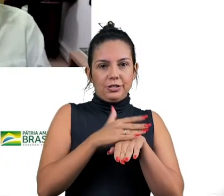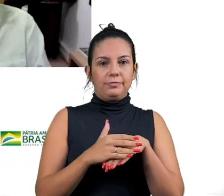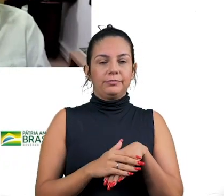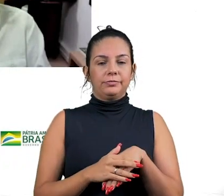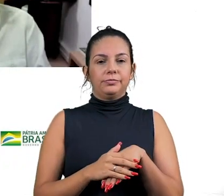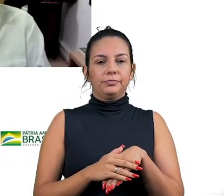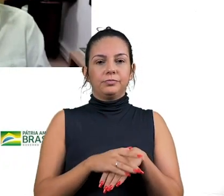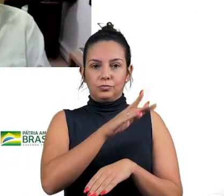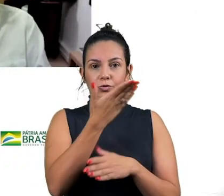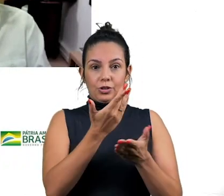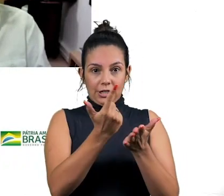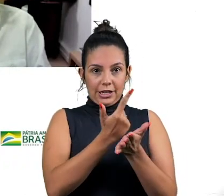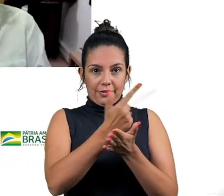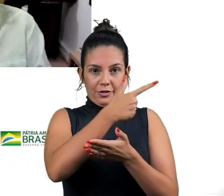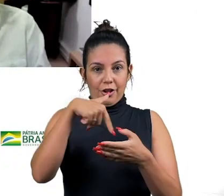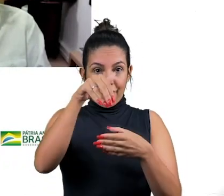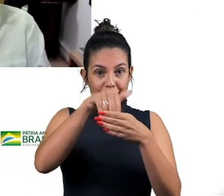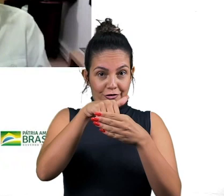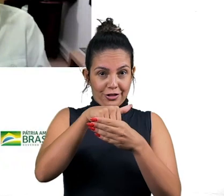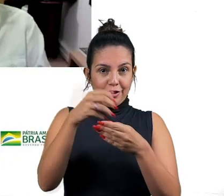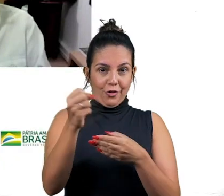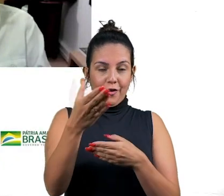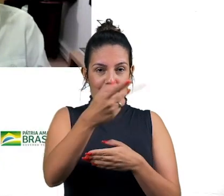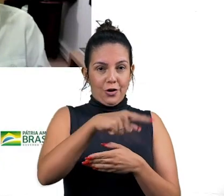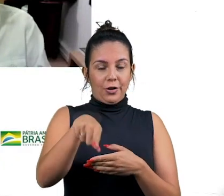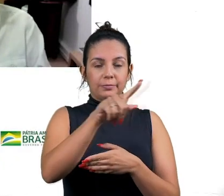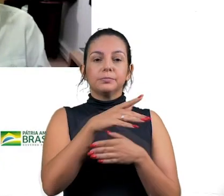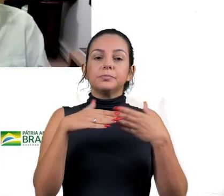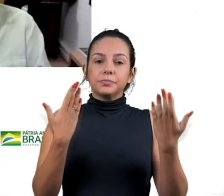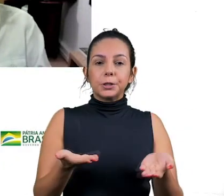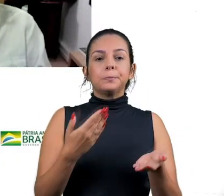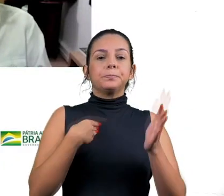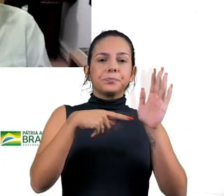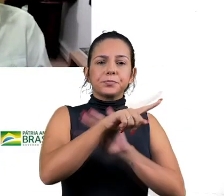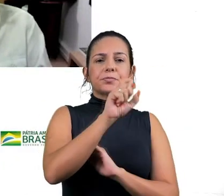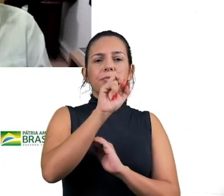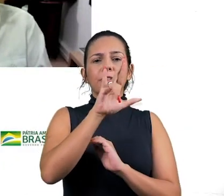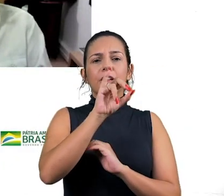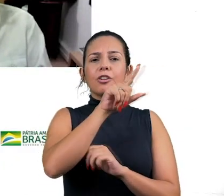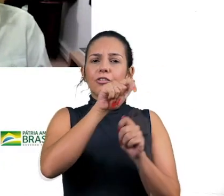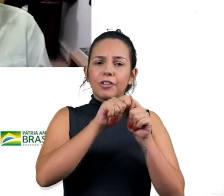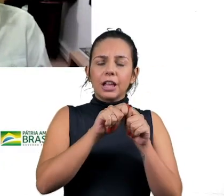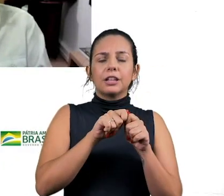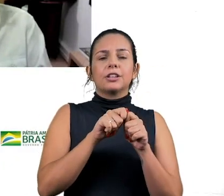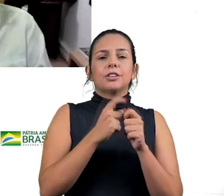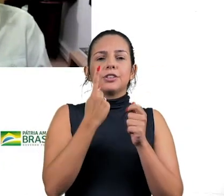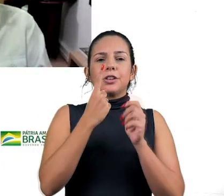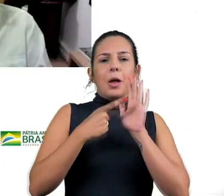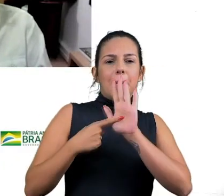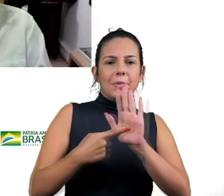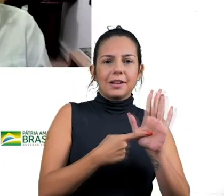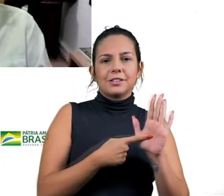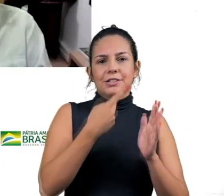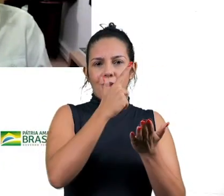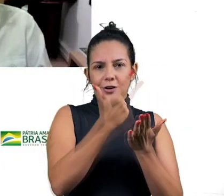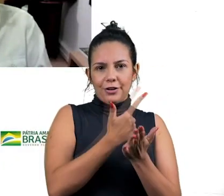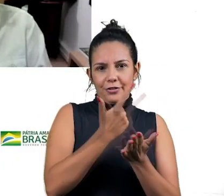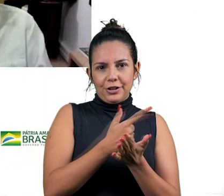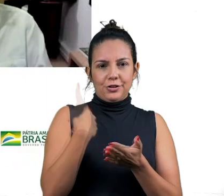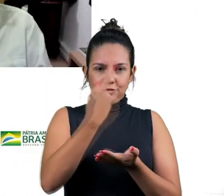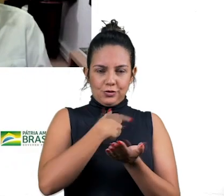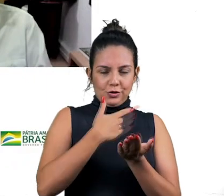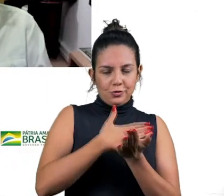com o resultado das eleições que saíram ontem. Então, Sérgio, faz, por favor, uma apresentação do seu livro para a